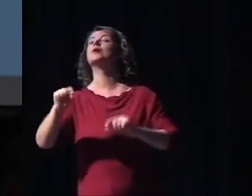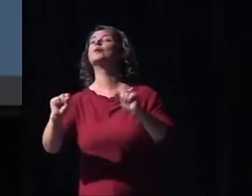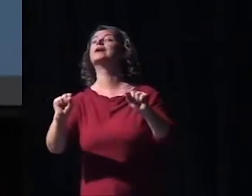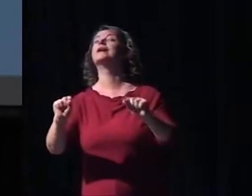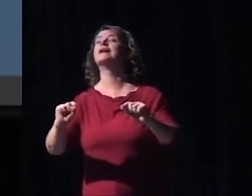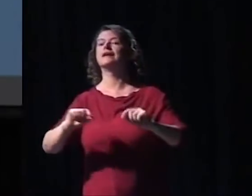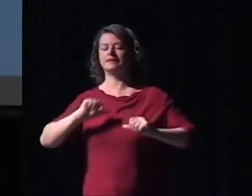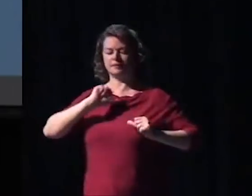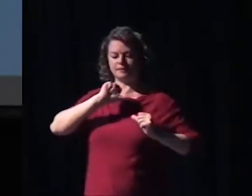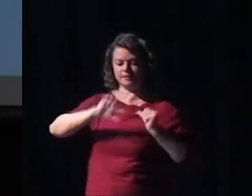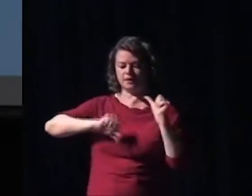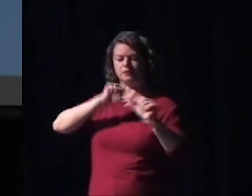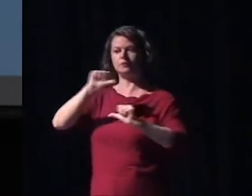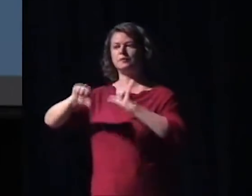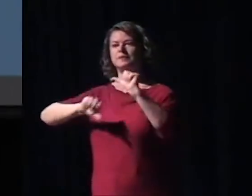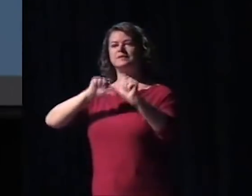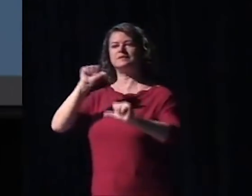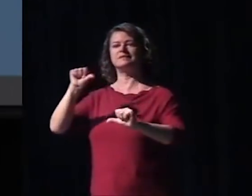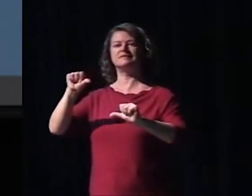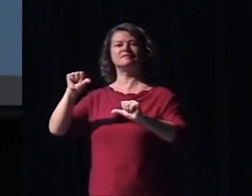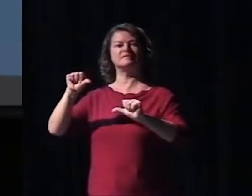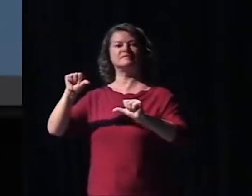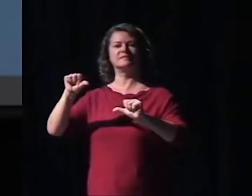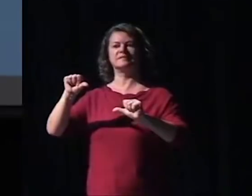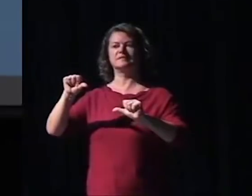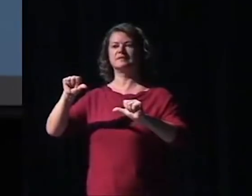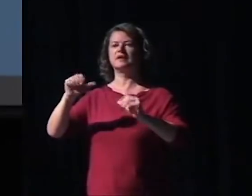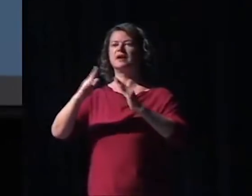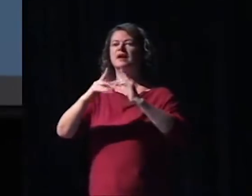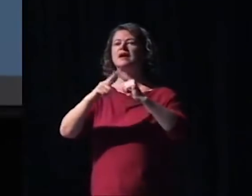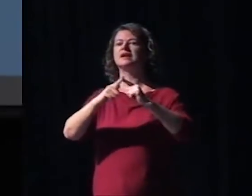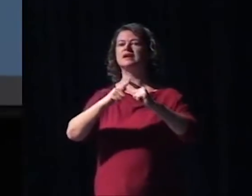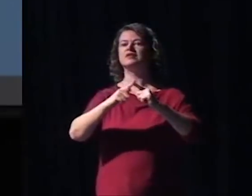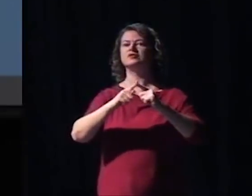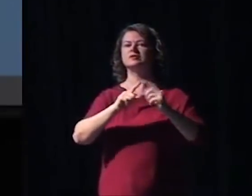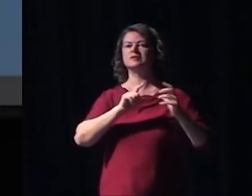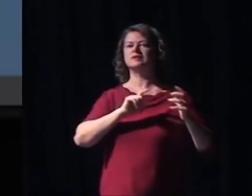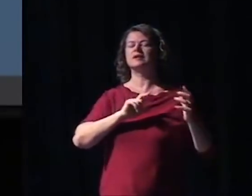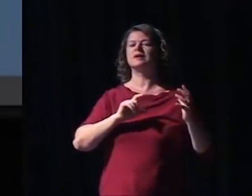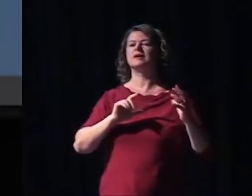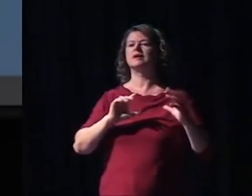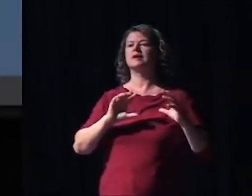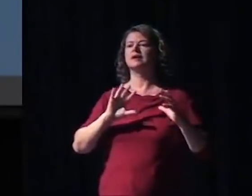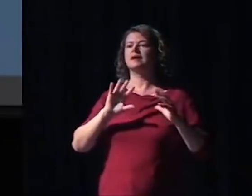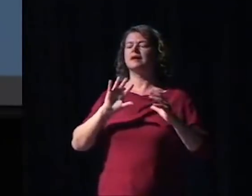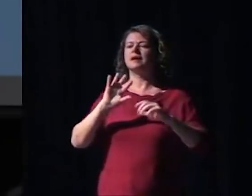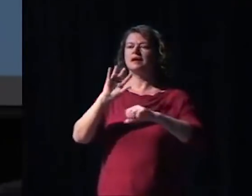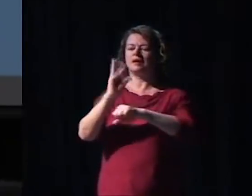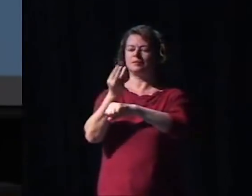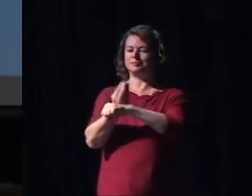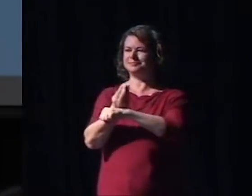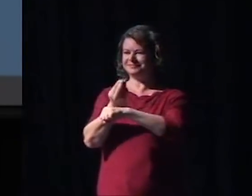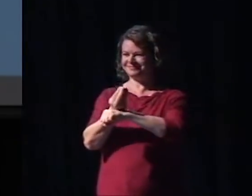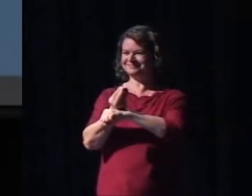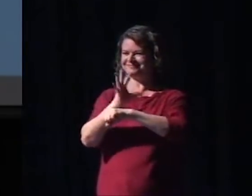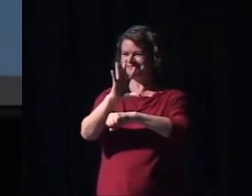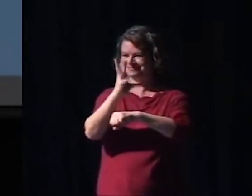A igreja está caminhando numa direção aonde nós queremos atrair Deus para a nossa vida.